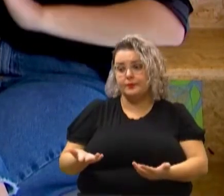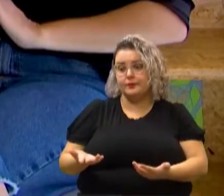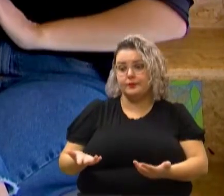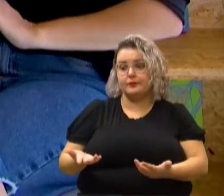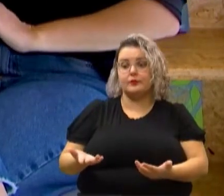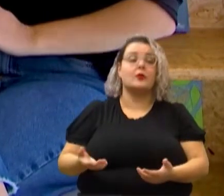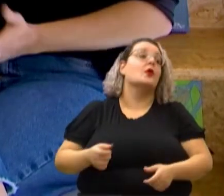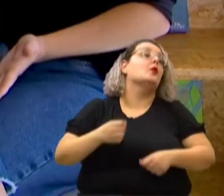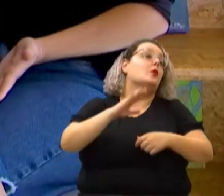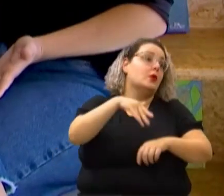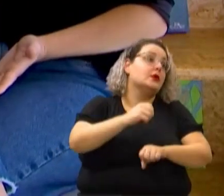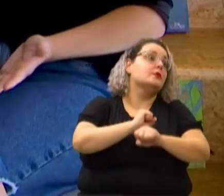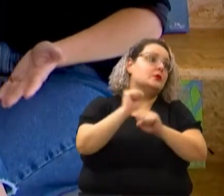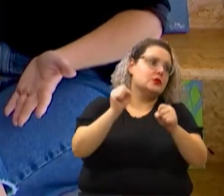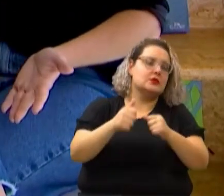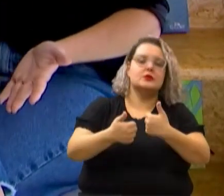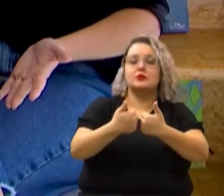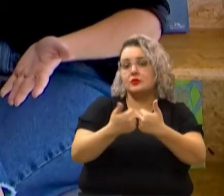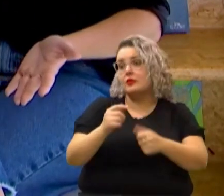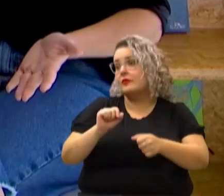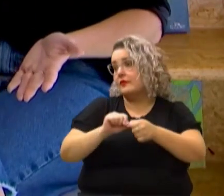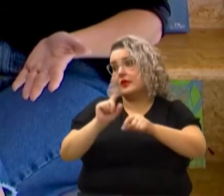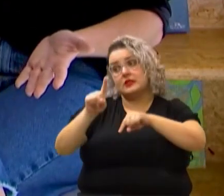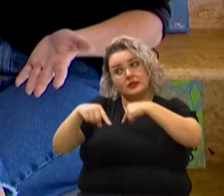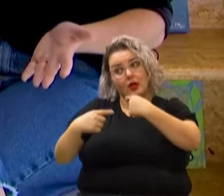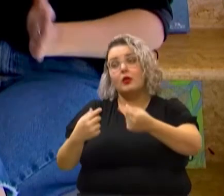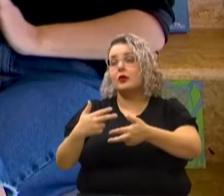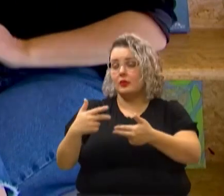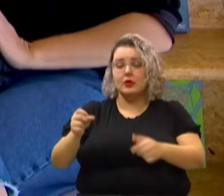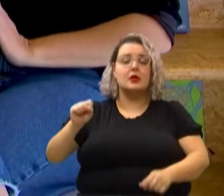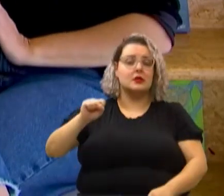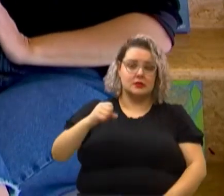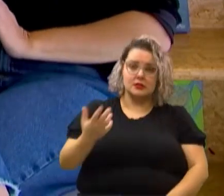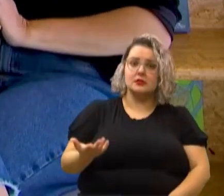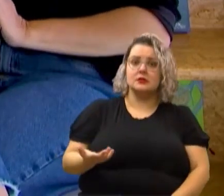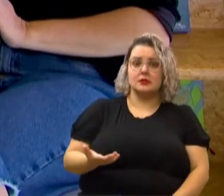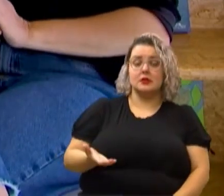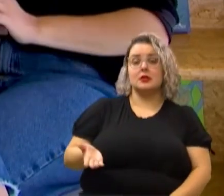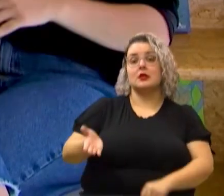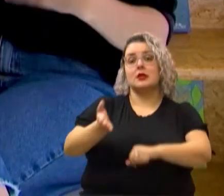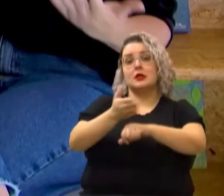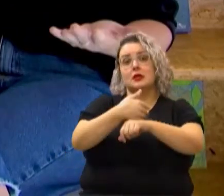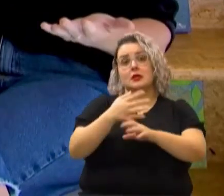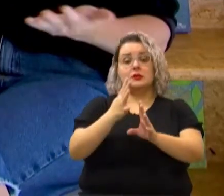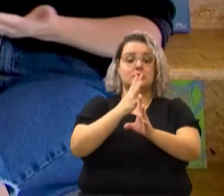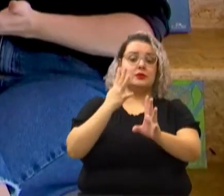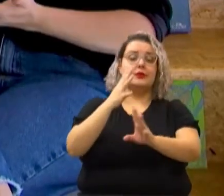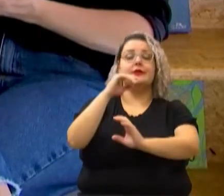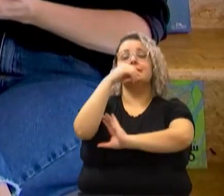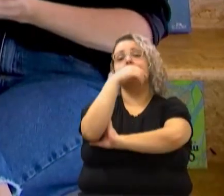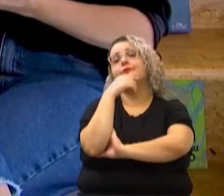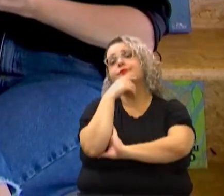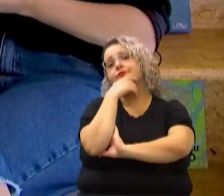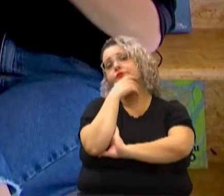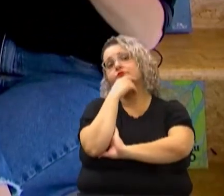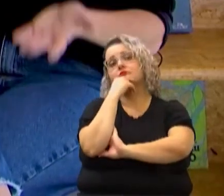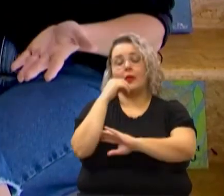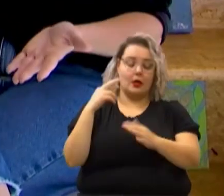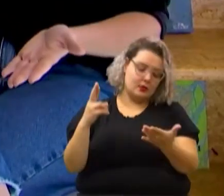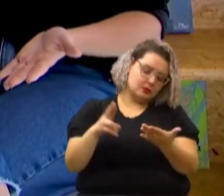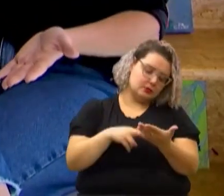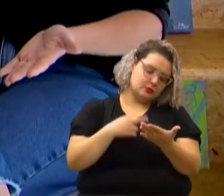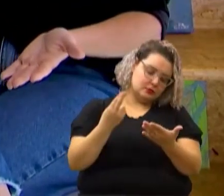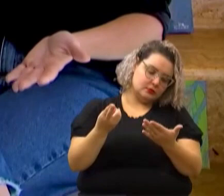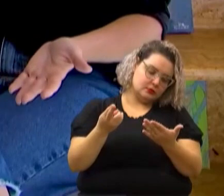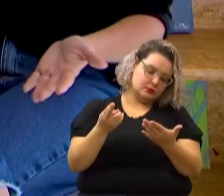então quando é impossível fazer alguma outra coisa antes a gente ficava numa fila de espera além do revistas